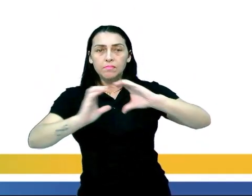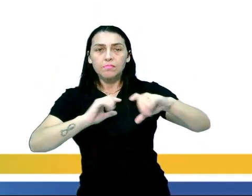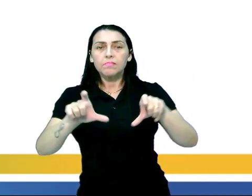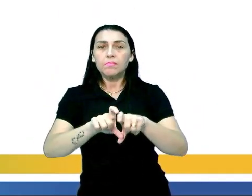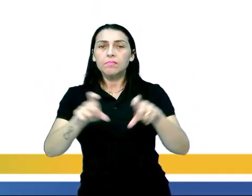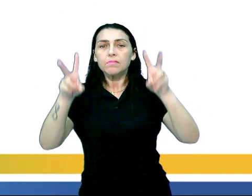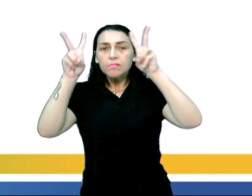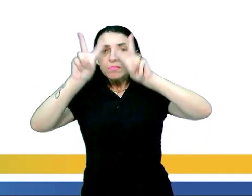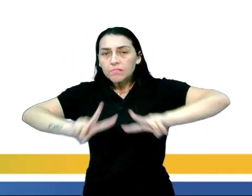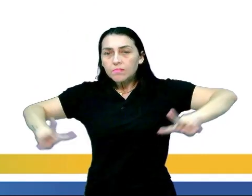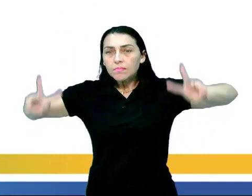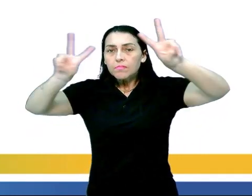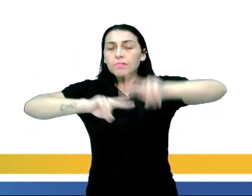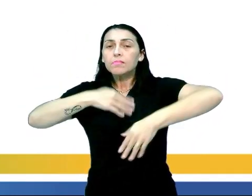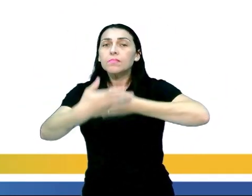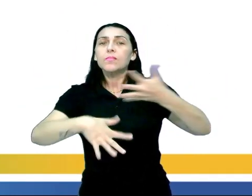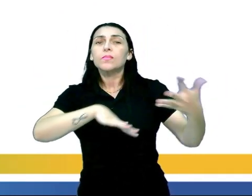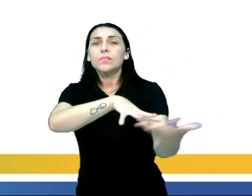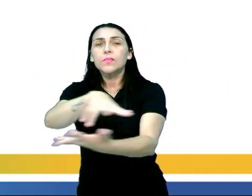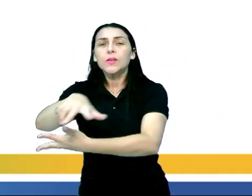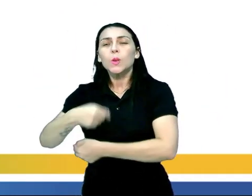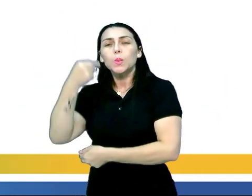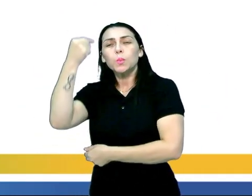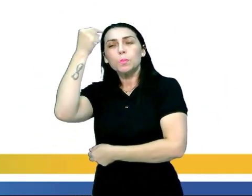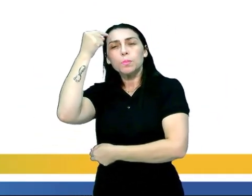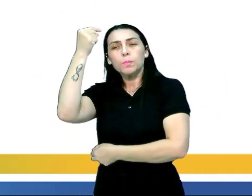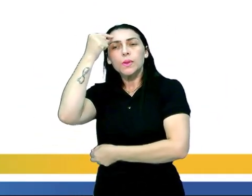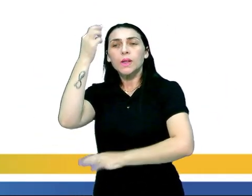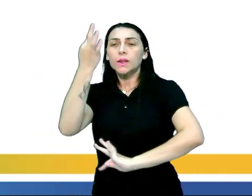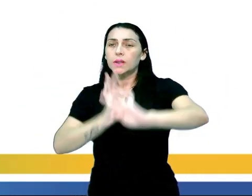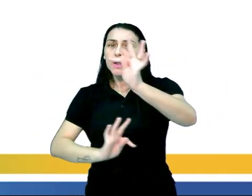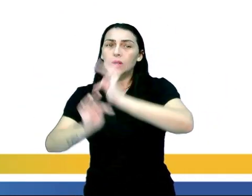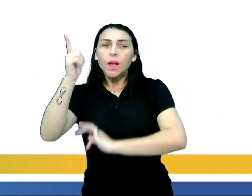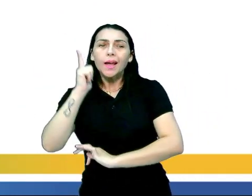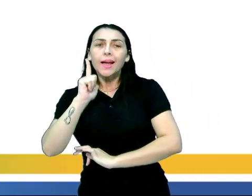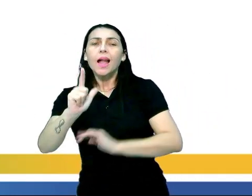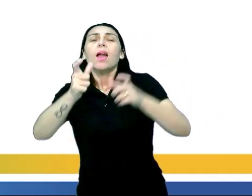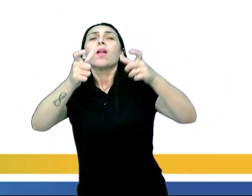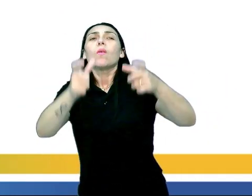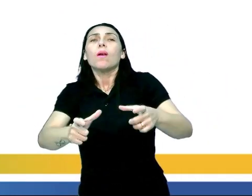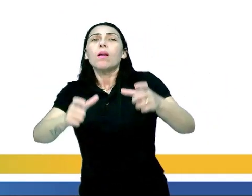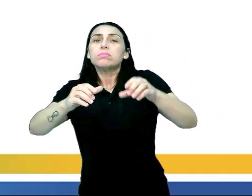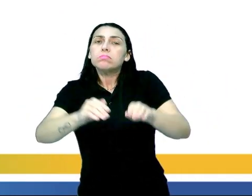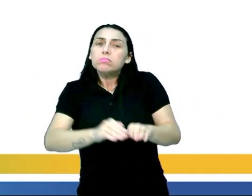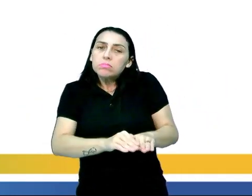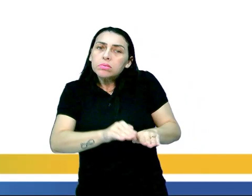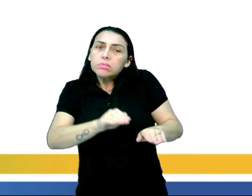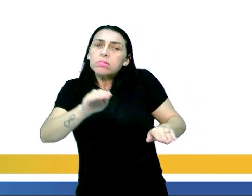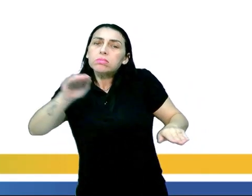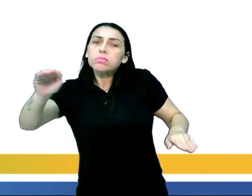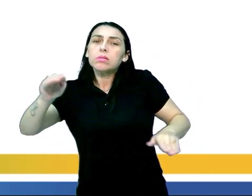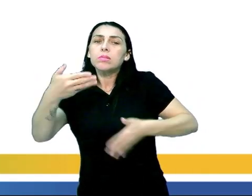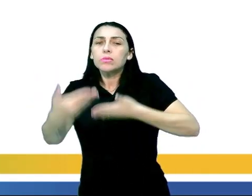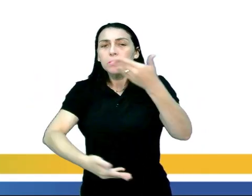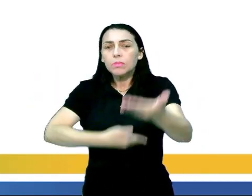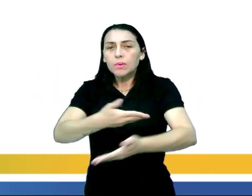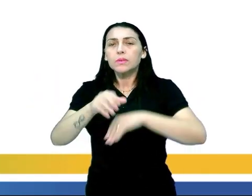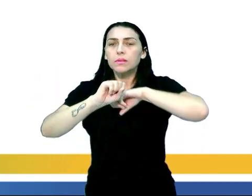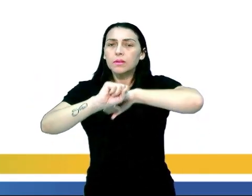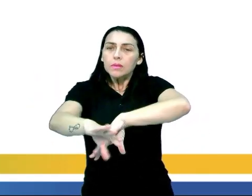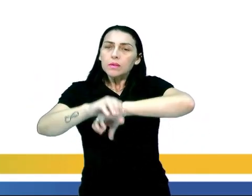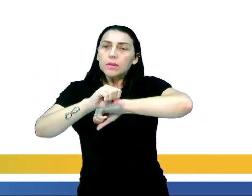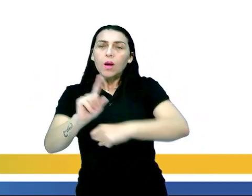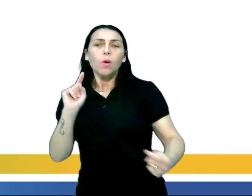na comunicação e ampliação de visão do aluno em relação ao mundo, a tecnologia ganha um espaço crescente no